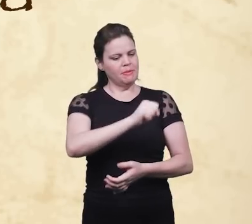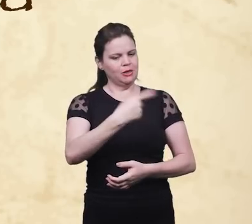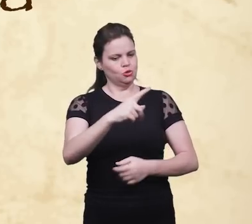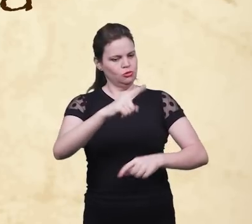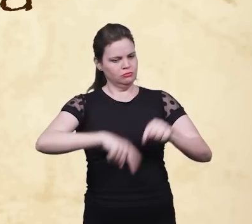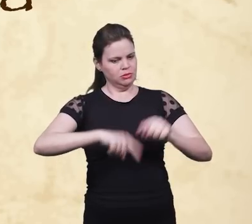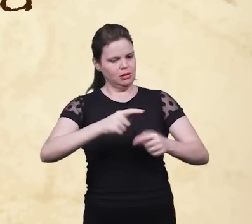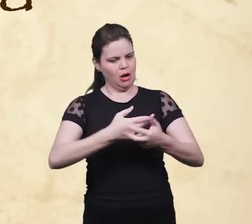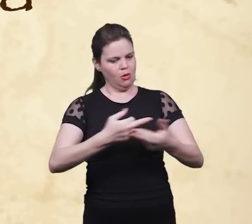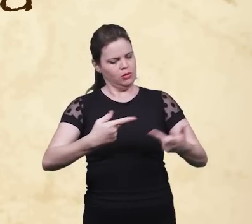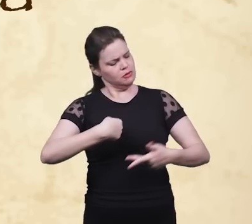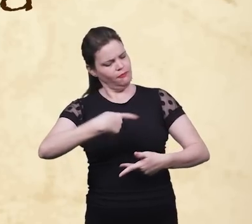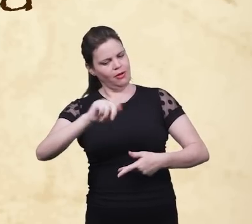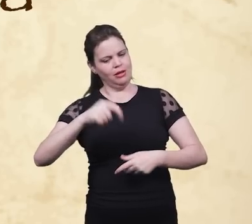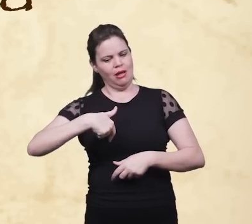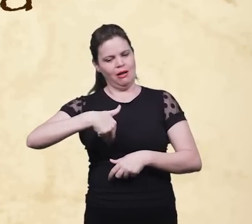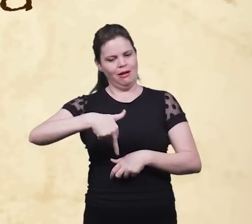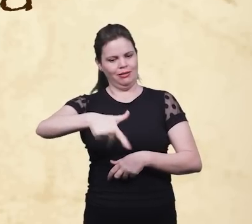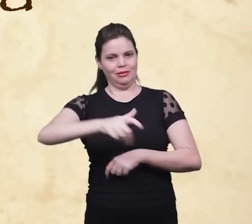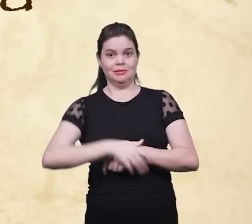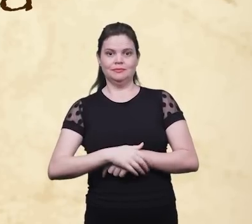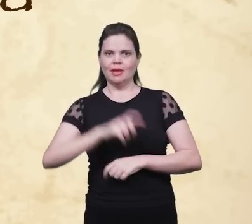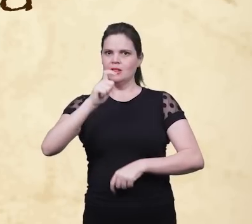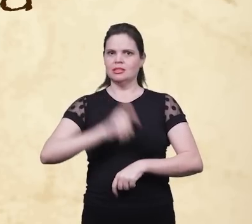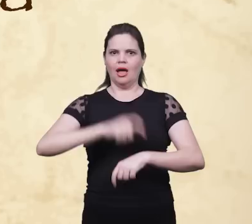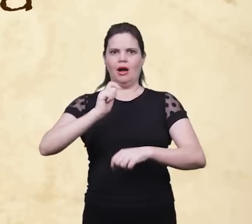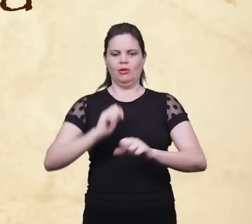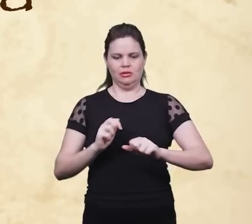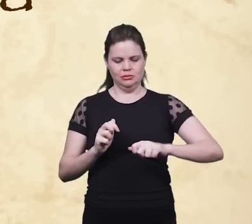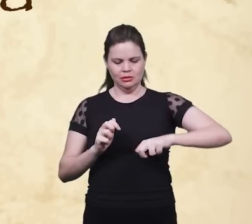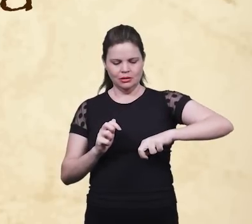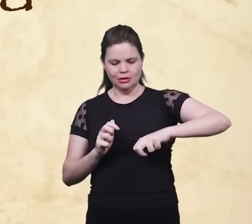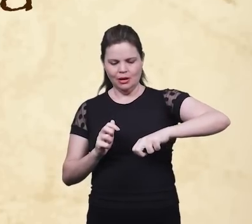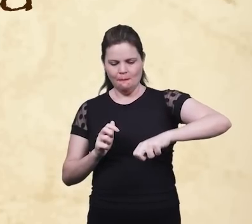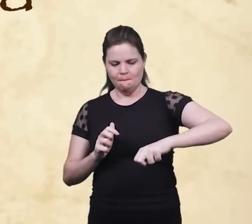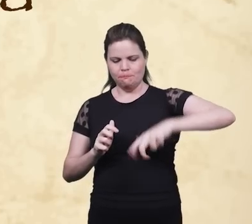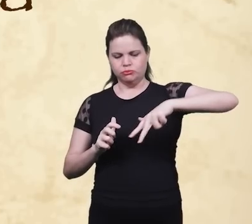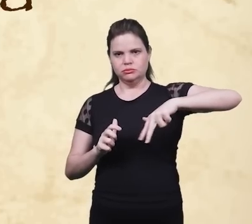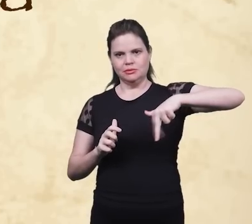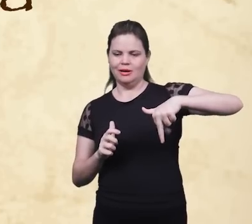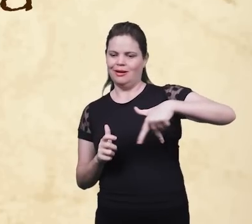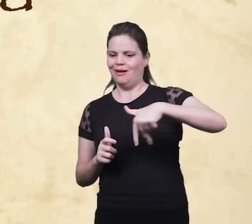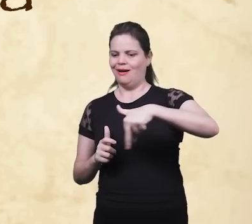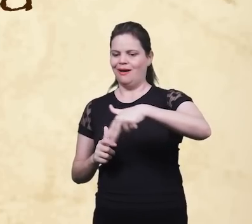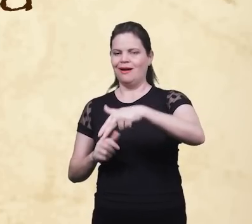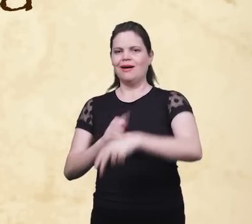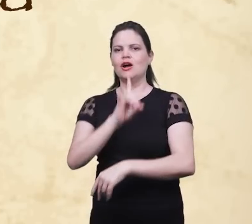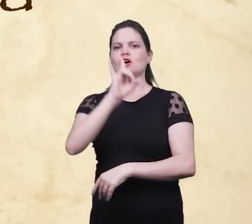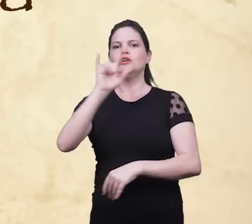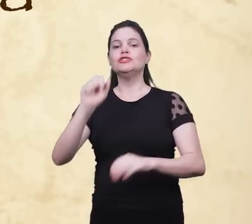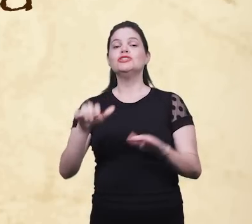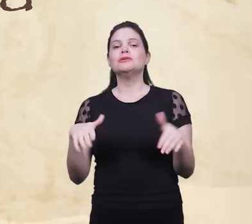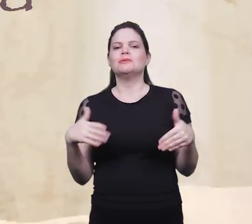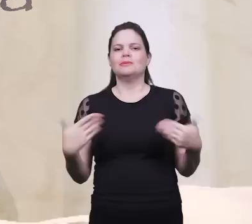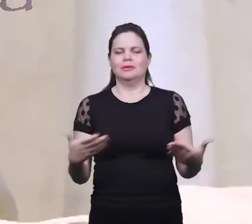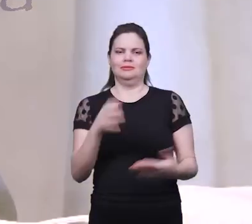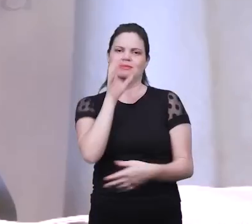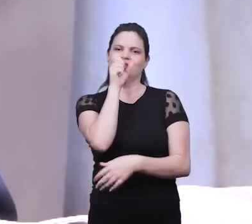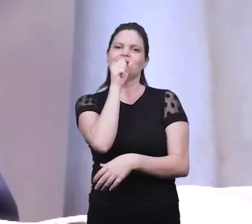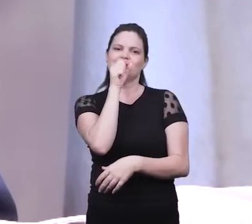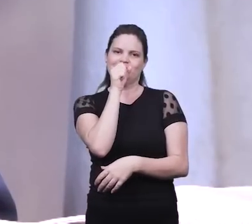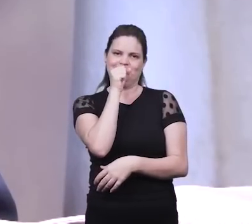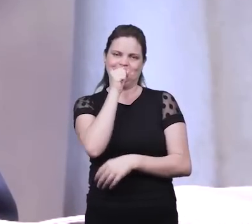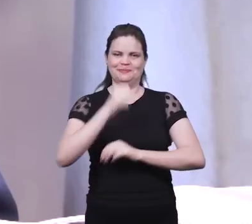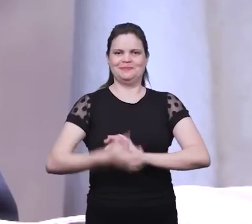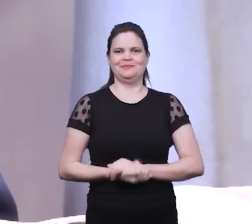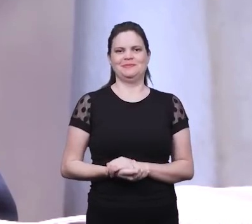sã e tomou a sua cama e partiu. E aquele dia era sábado. E o